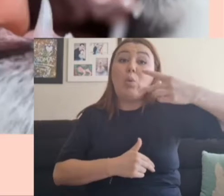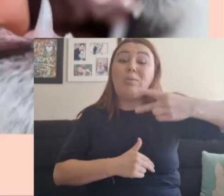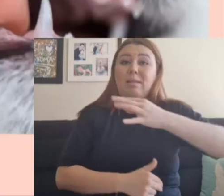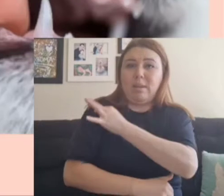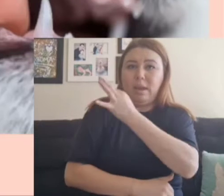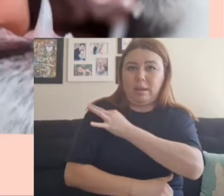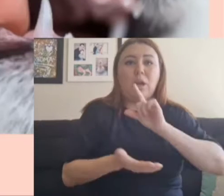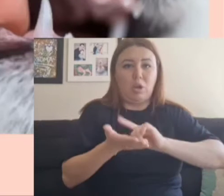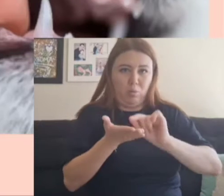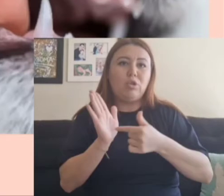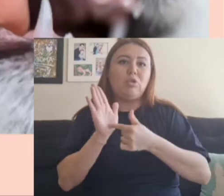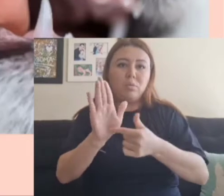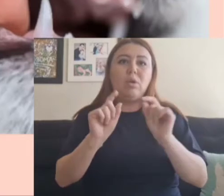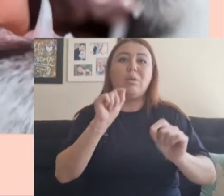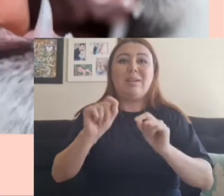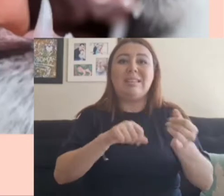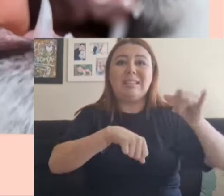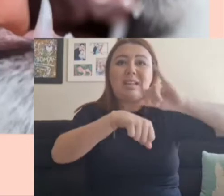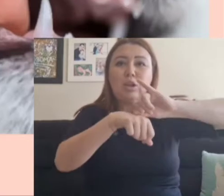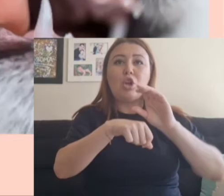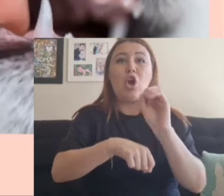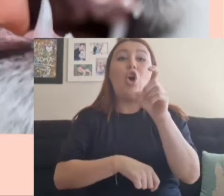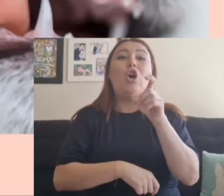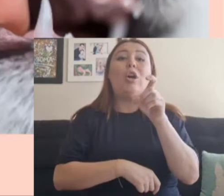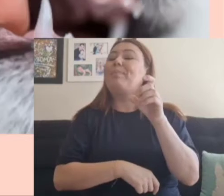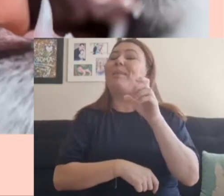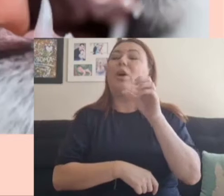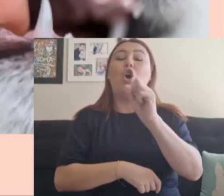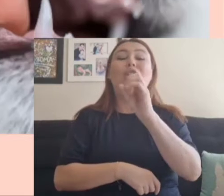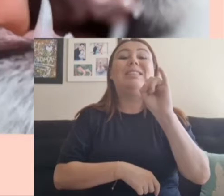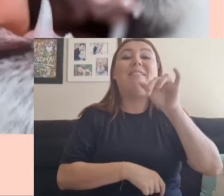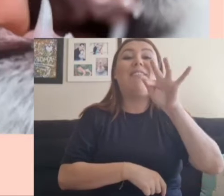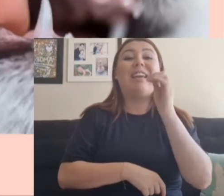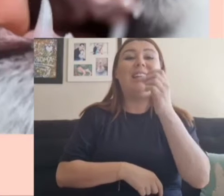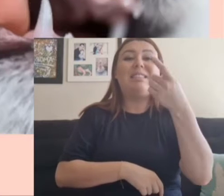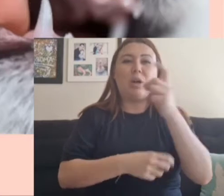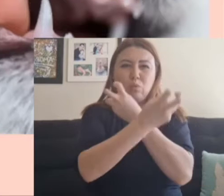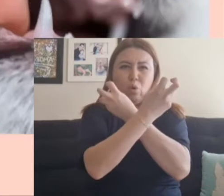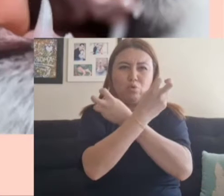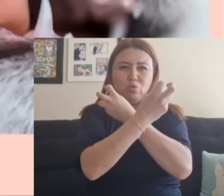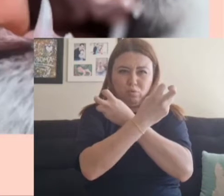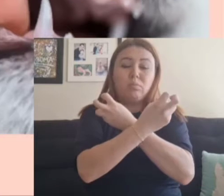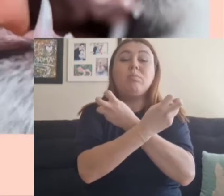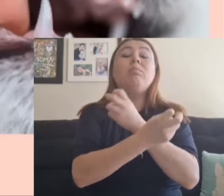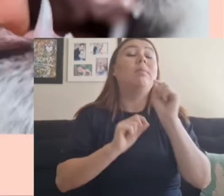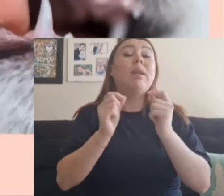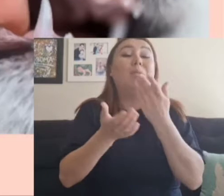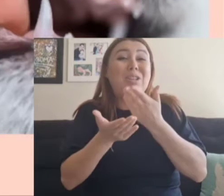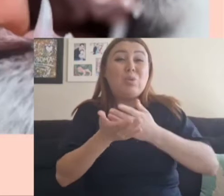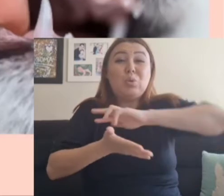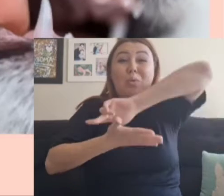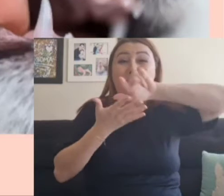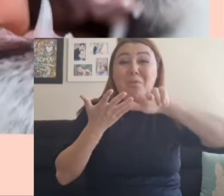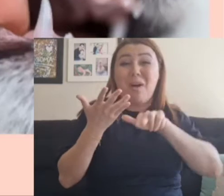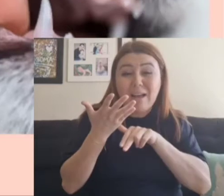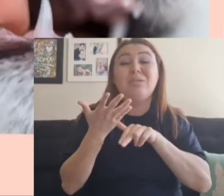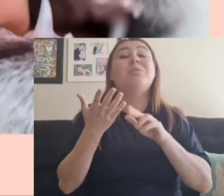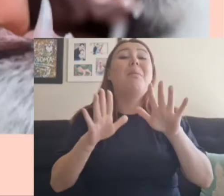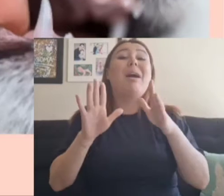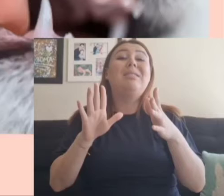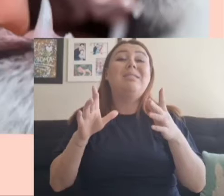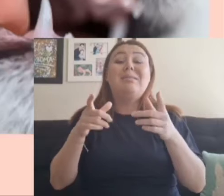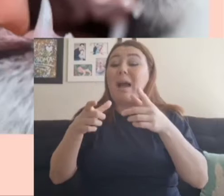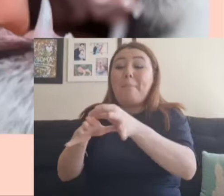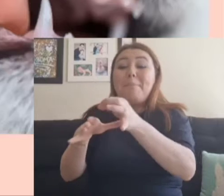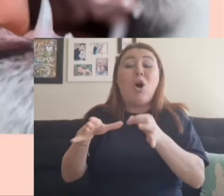ossificação. Porém, existe um problema de que a maior parte dos estudos desse tema tem estudos com tamanho amostral muito pequeno, as medições de tempo entre os artigos